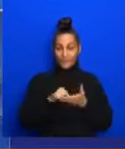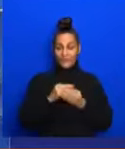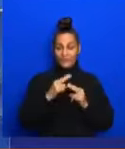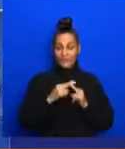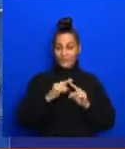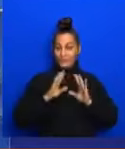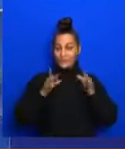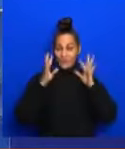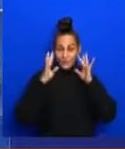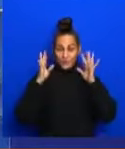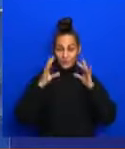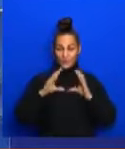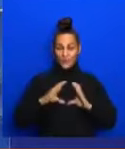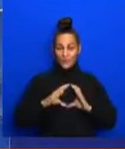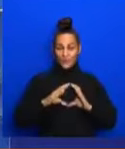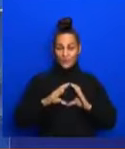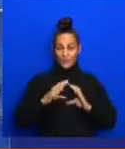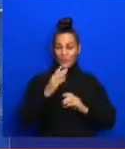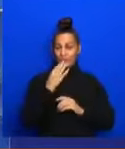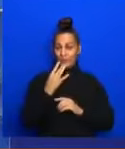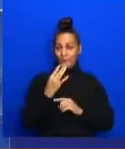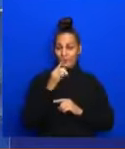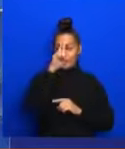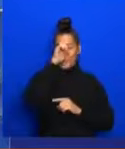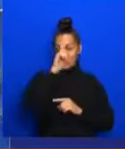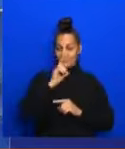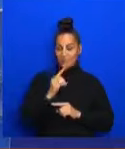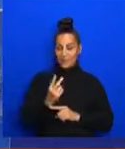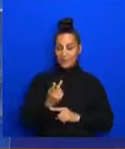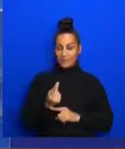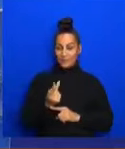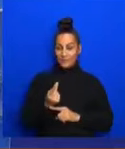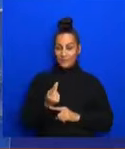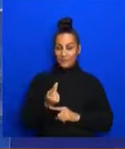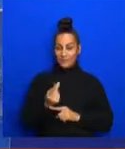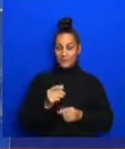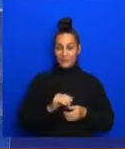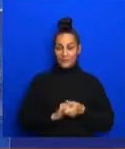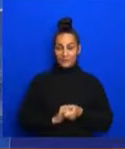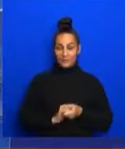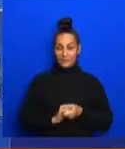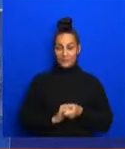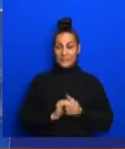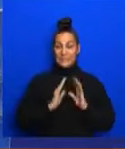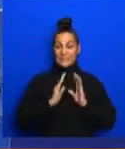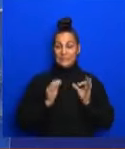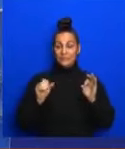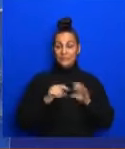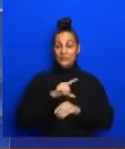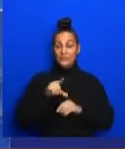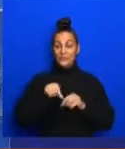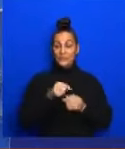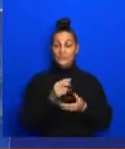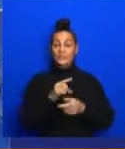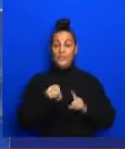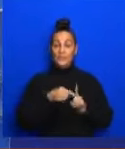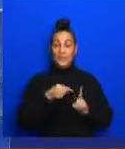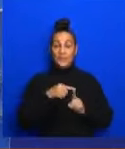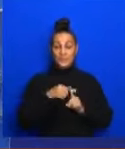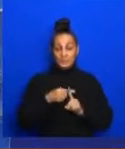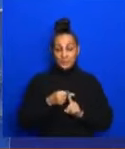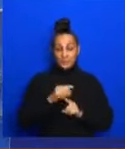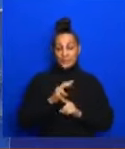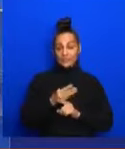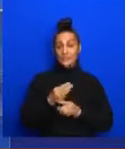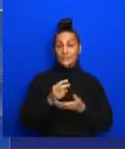Loterias Caixa. Já pensou? Bola amarela 12. Amarela número 12. Já foram realizados os sorteios da Mais Milionária,